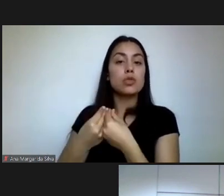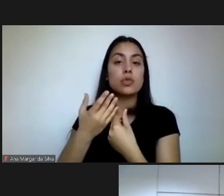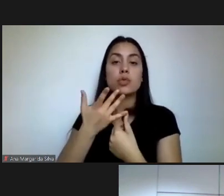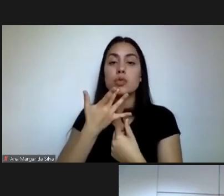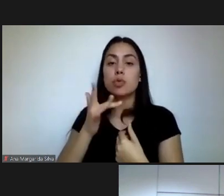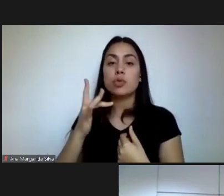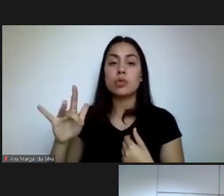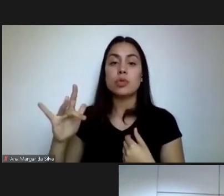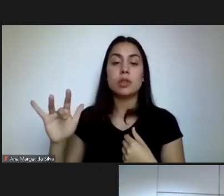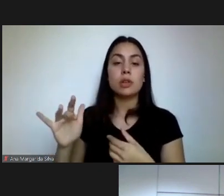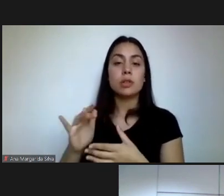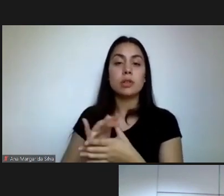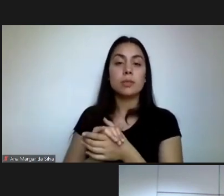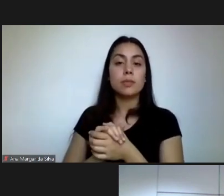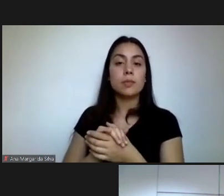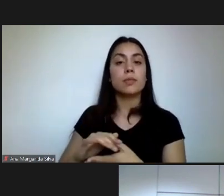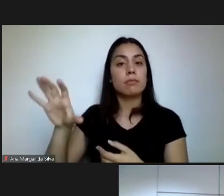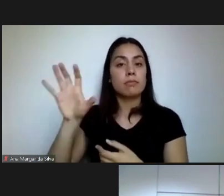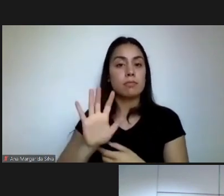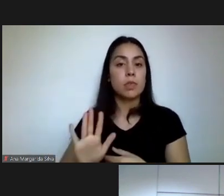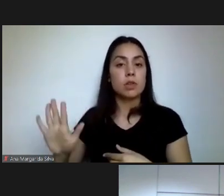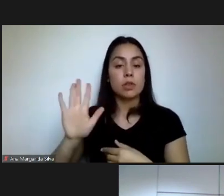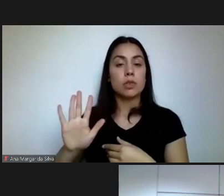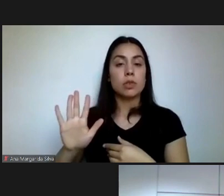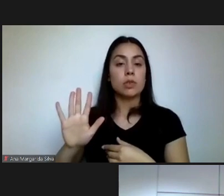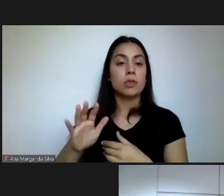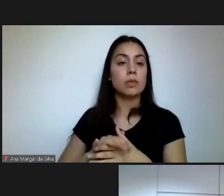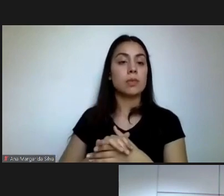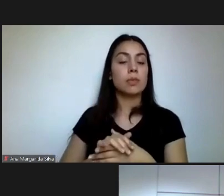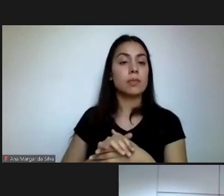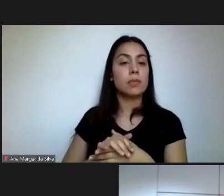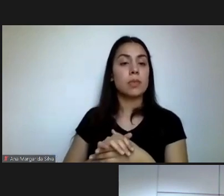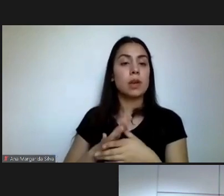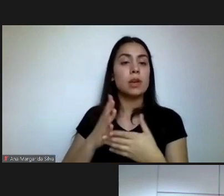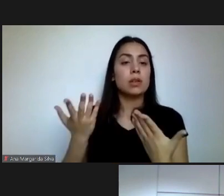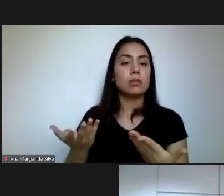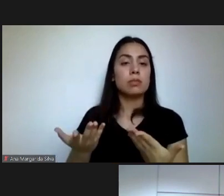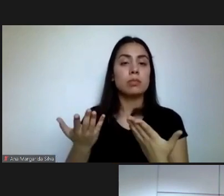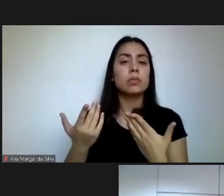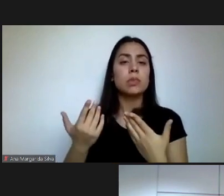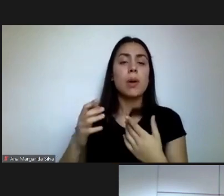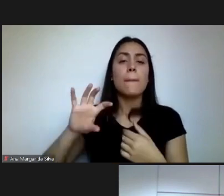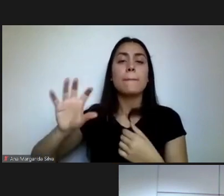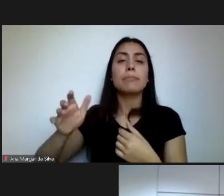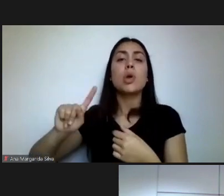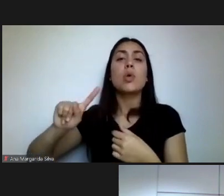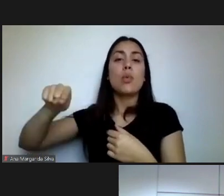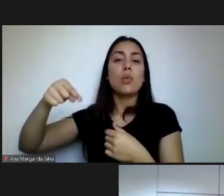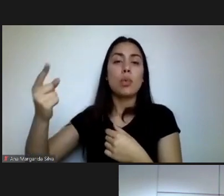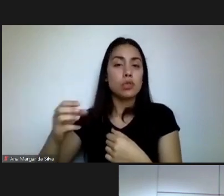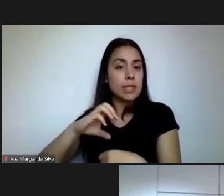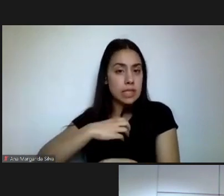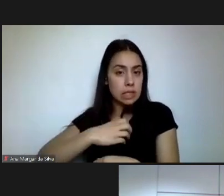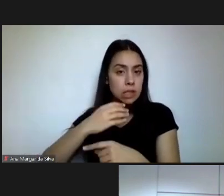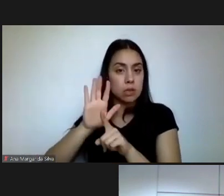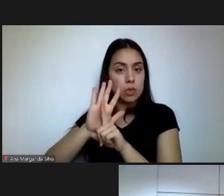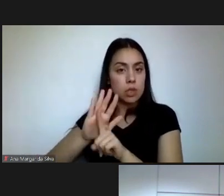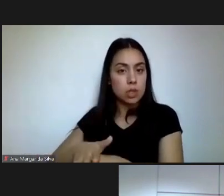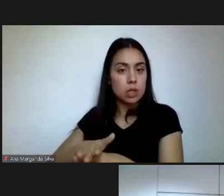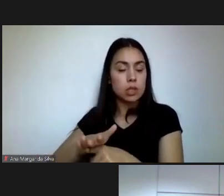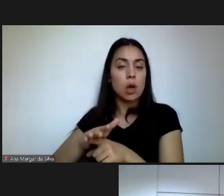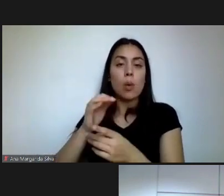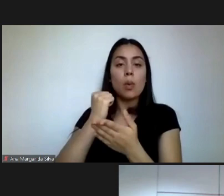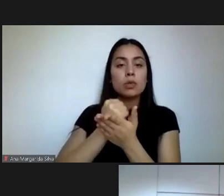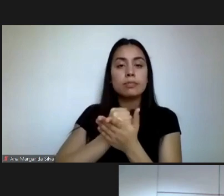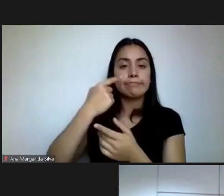conclusões sobre o que é transversal a nível dos estereótipos e do racismo e até da promoção e das boas práticas ou não, e aquilo que pode